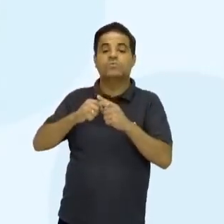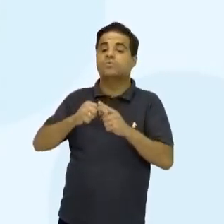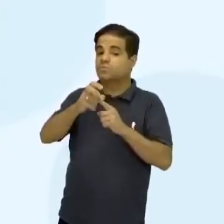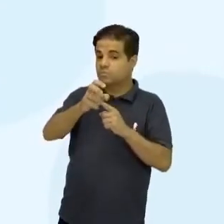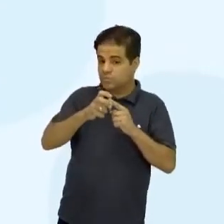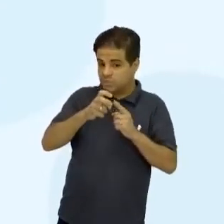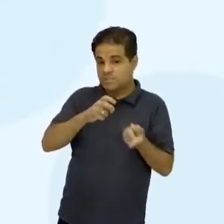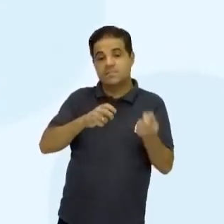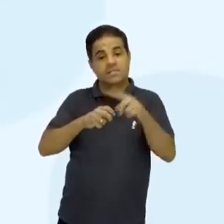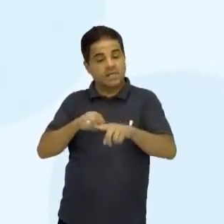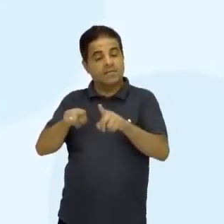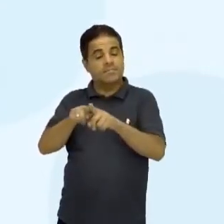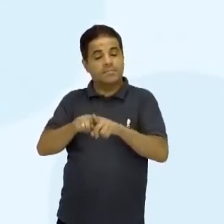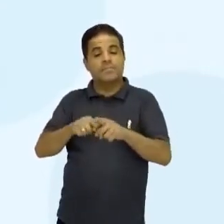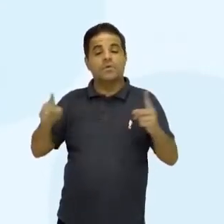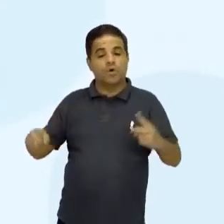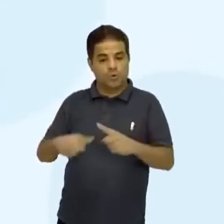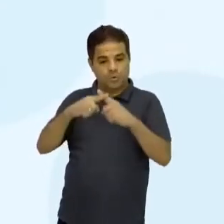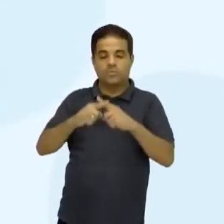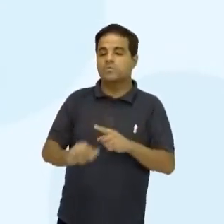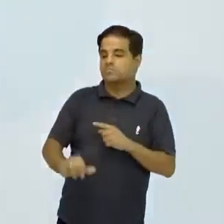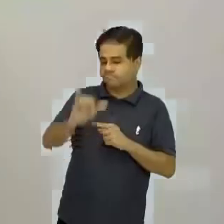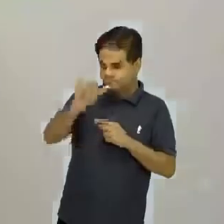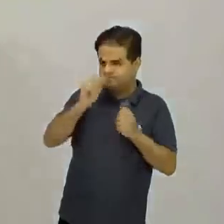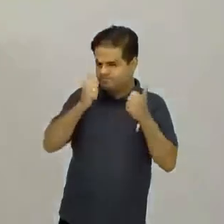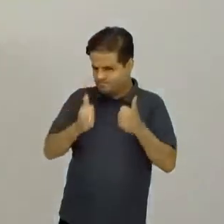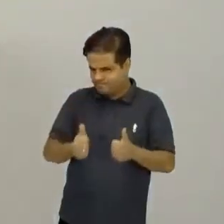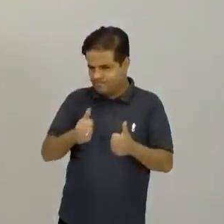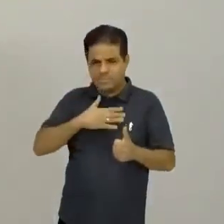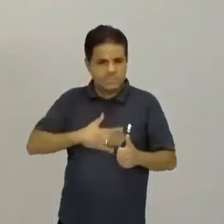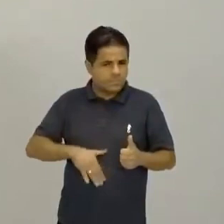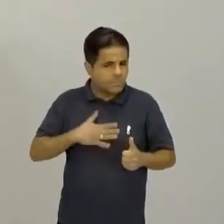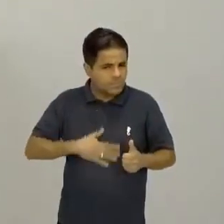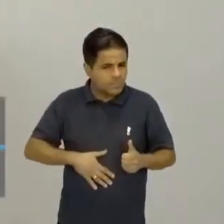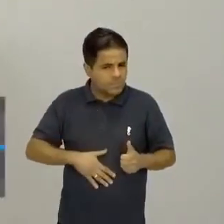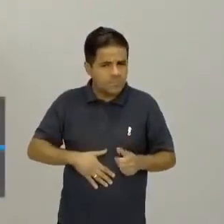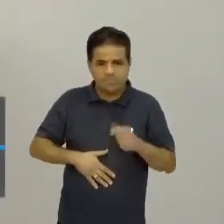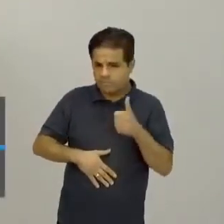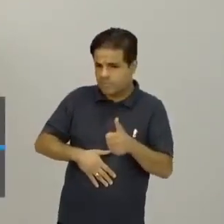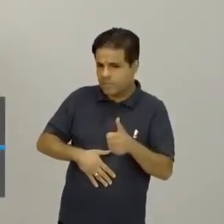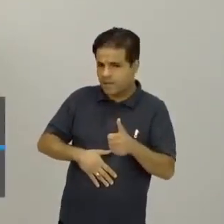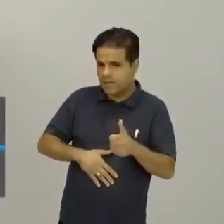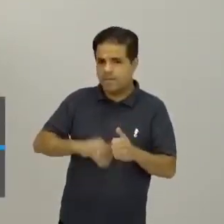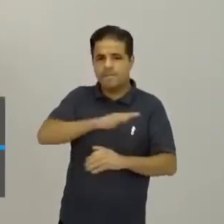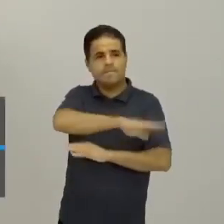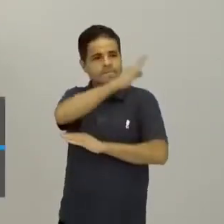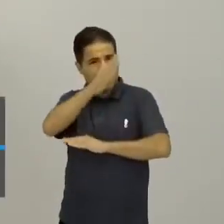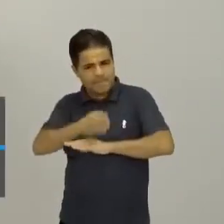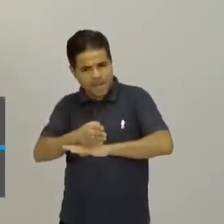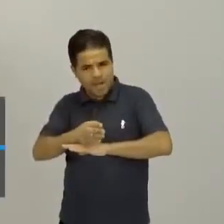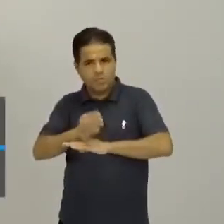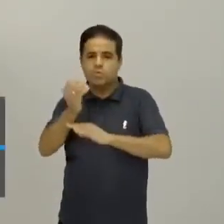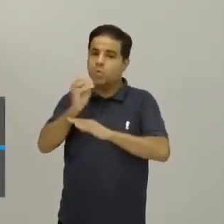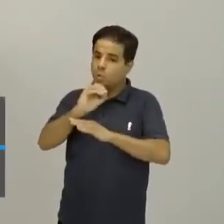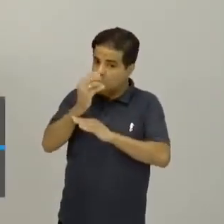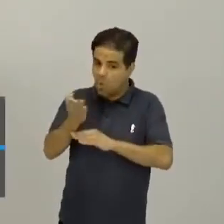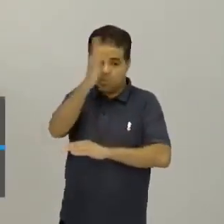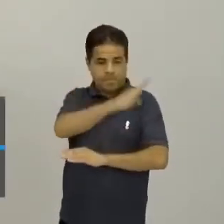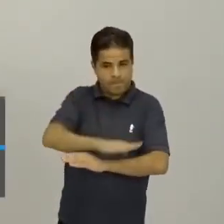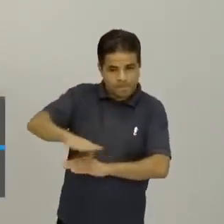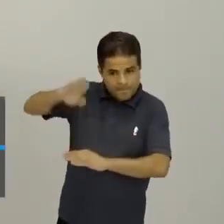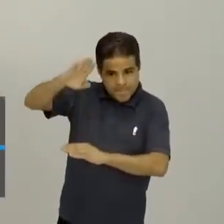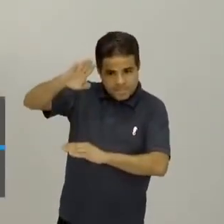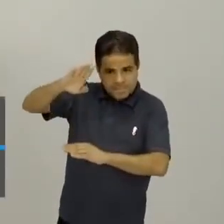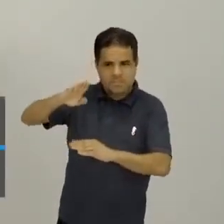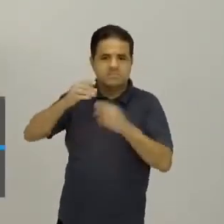cruza o eixo Y. Tudo bem? Tranquilo? Parábola? Ou para baixo ou para cima? Sim? Vamos